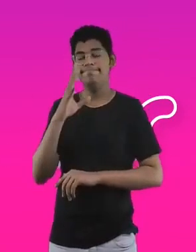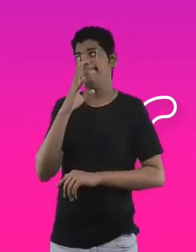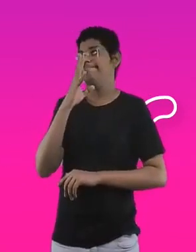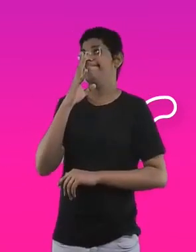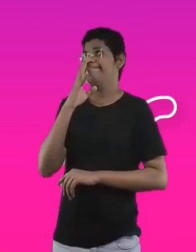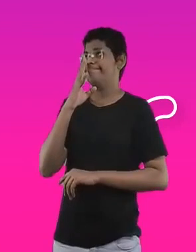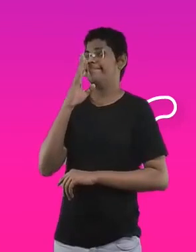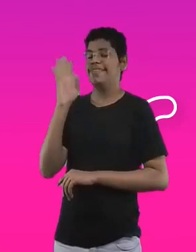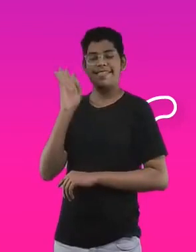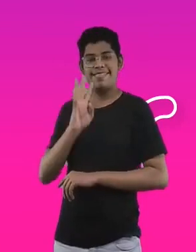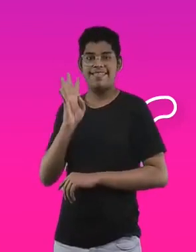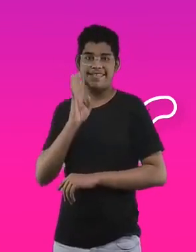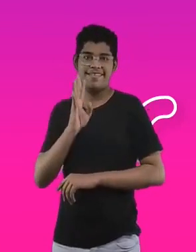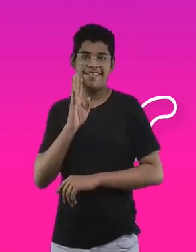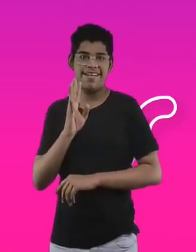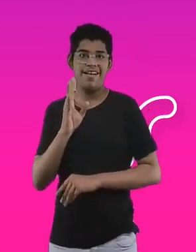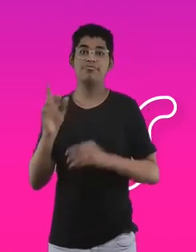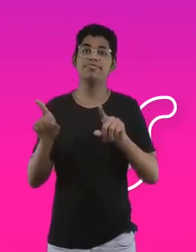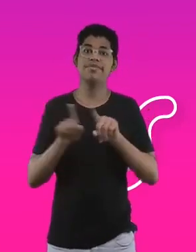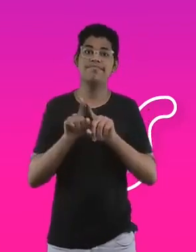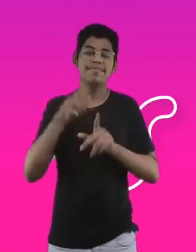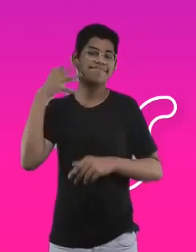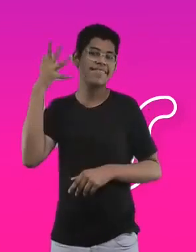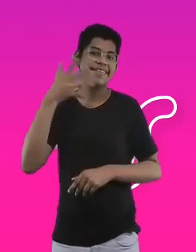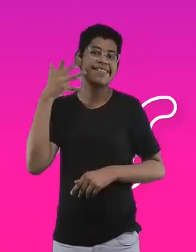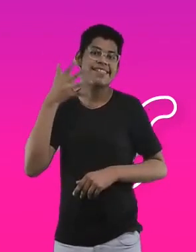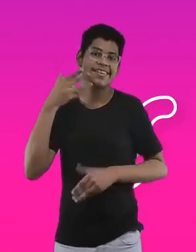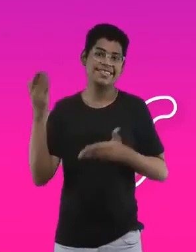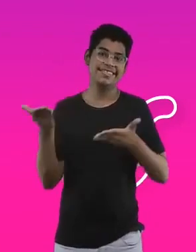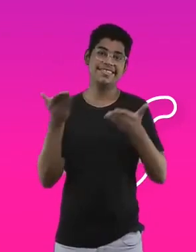fala aqui e é uma pessoa que